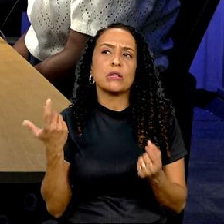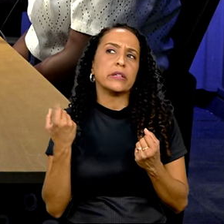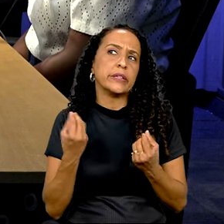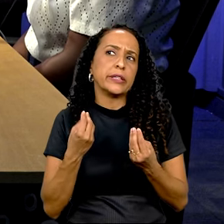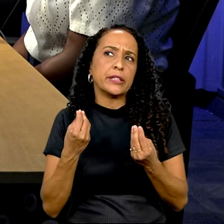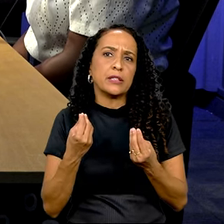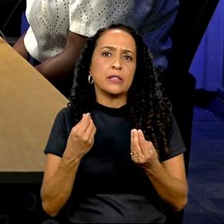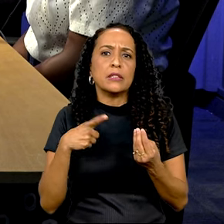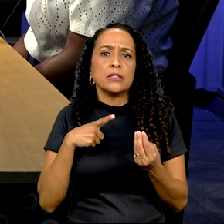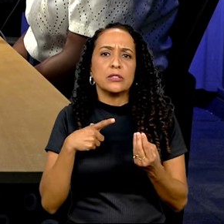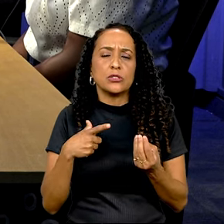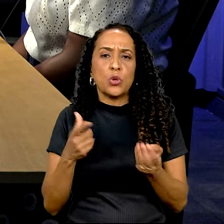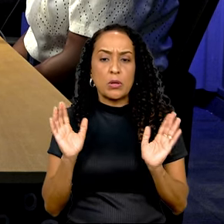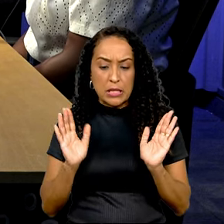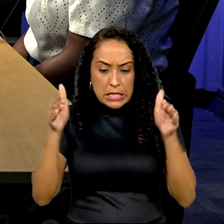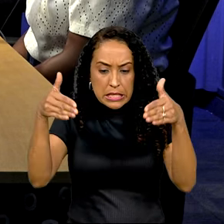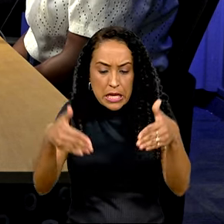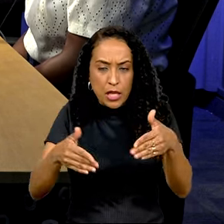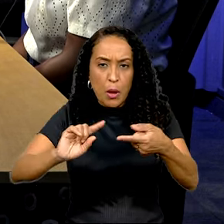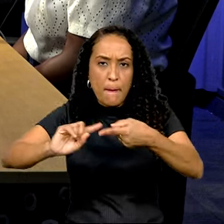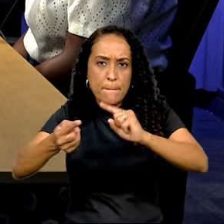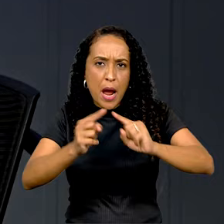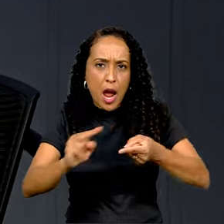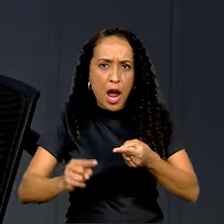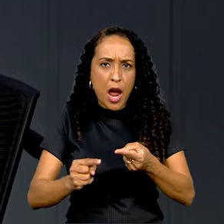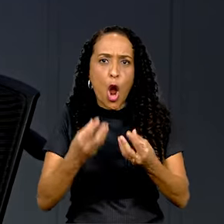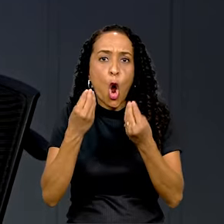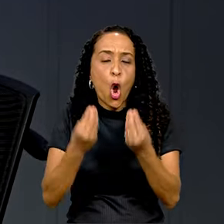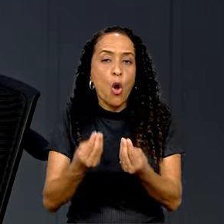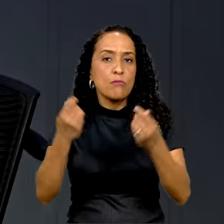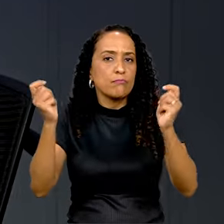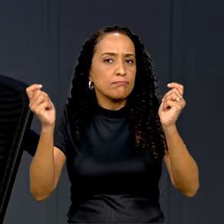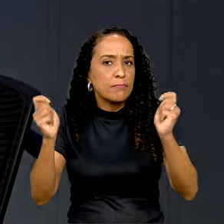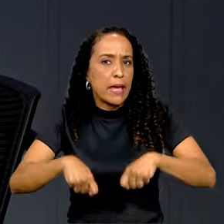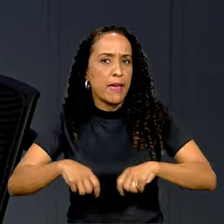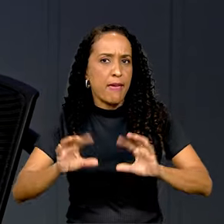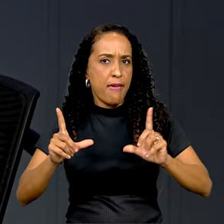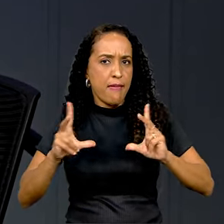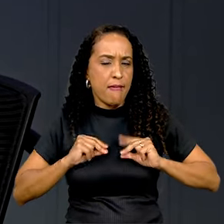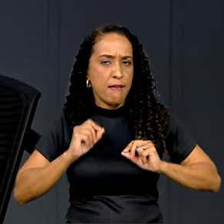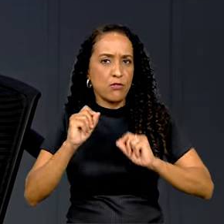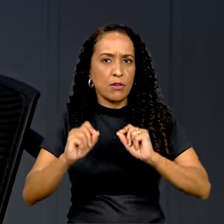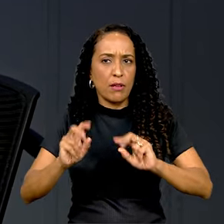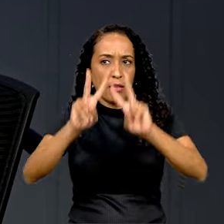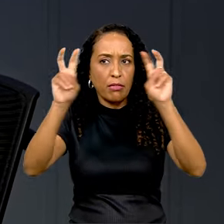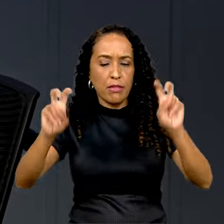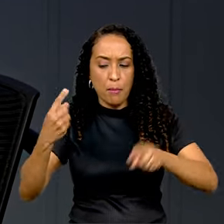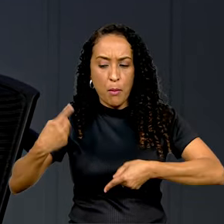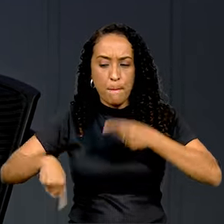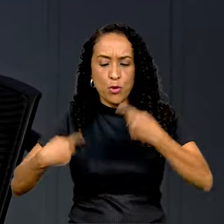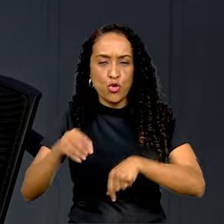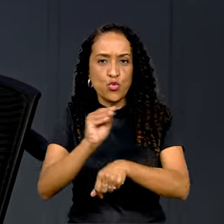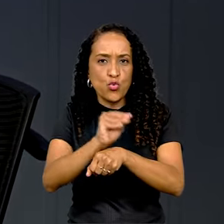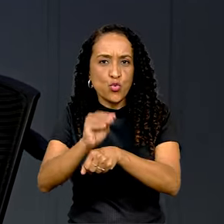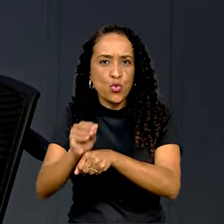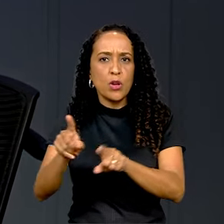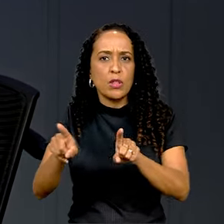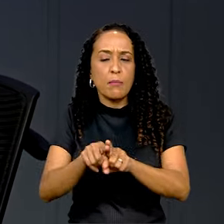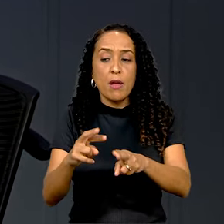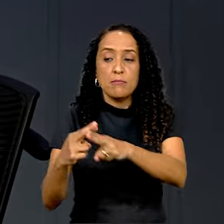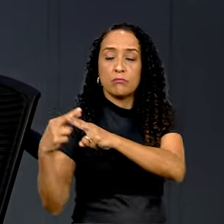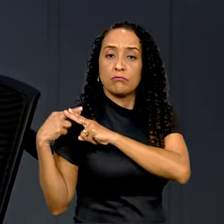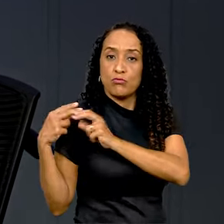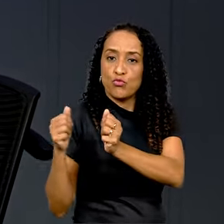e colocamos na centralidade do debate da forma como merece o tema das políticas de cuidados e da